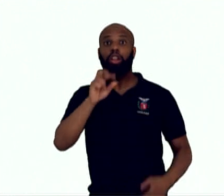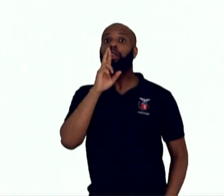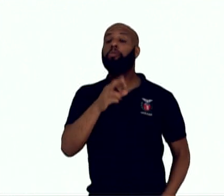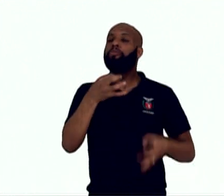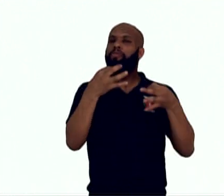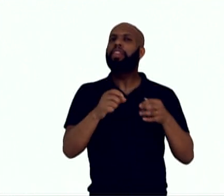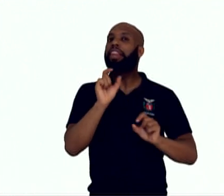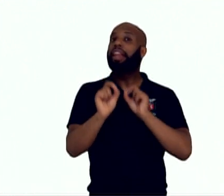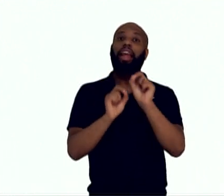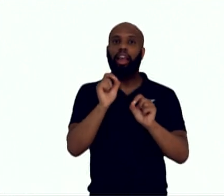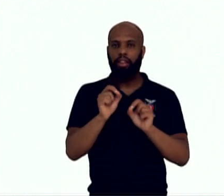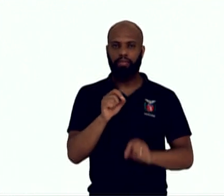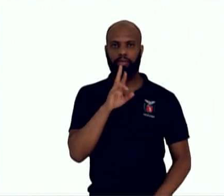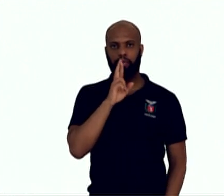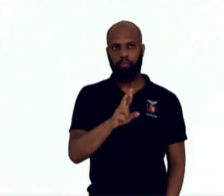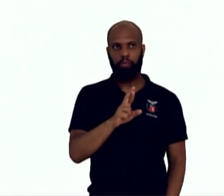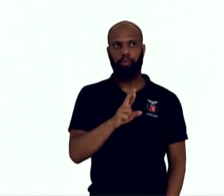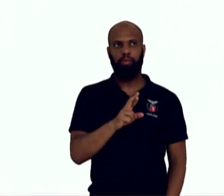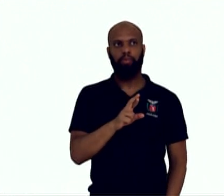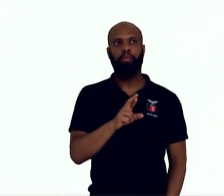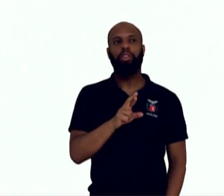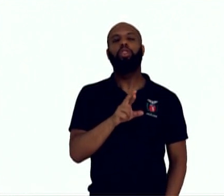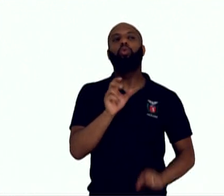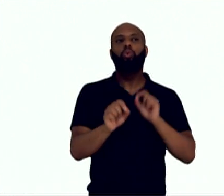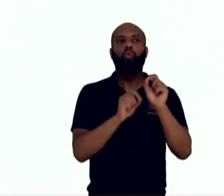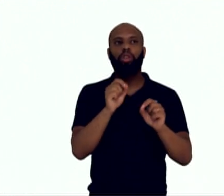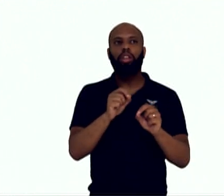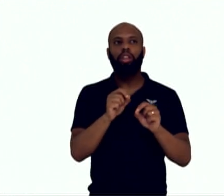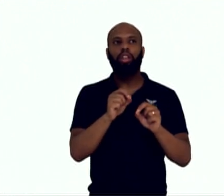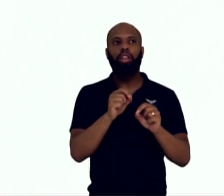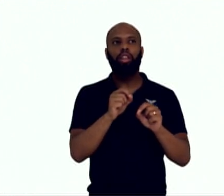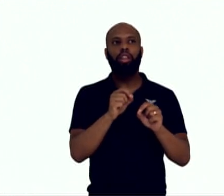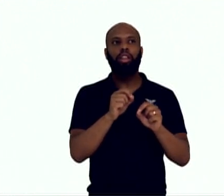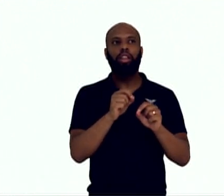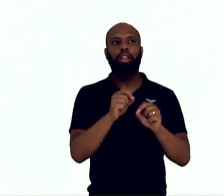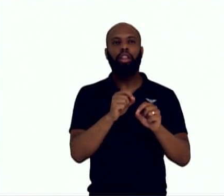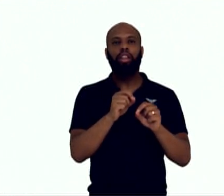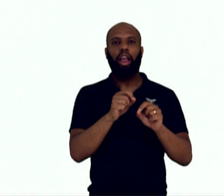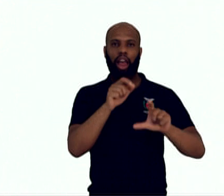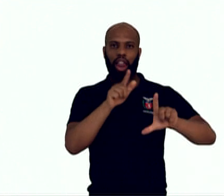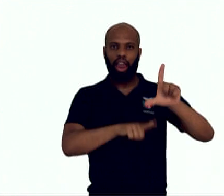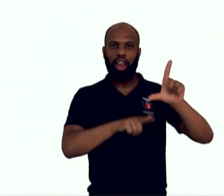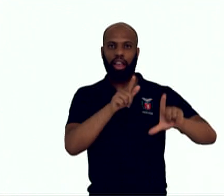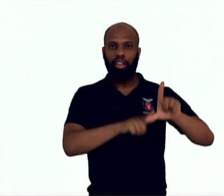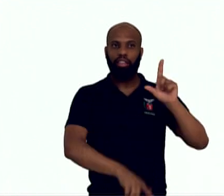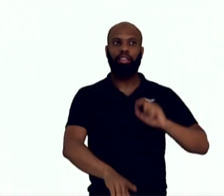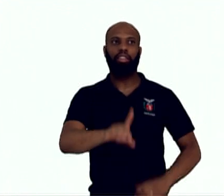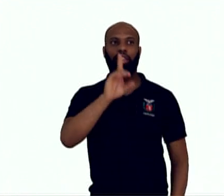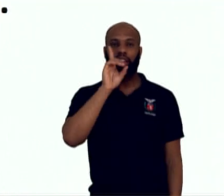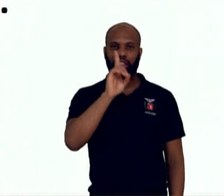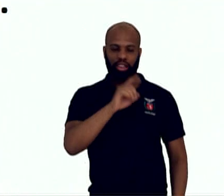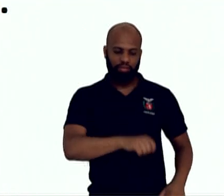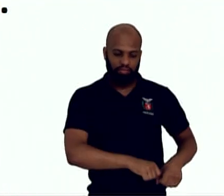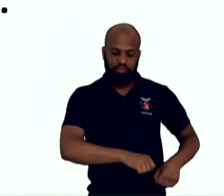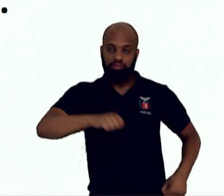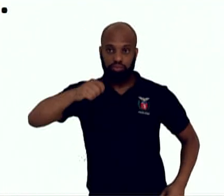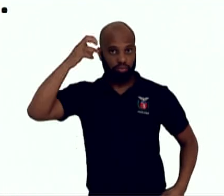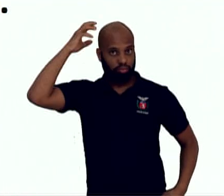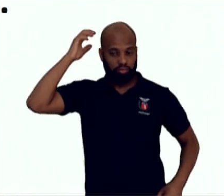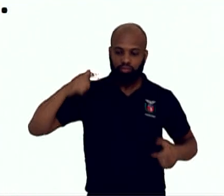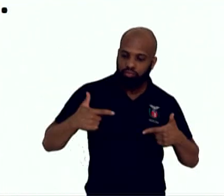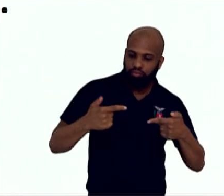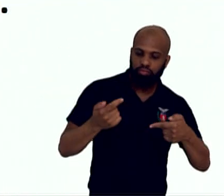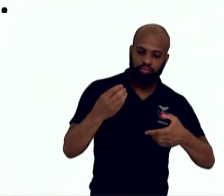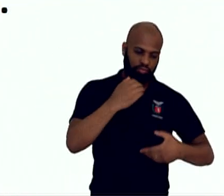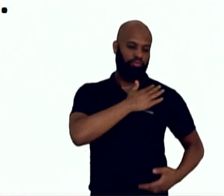vocês me dizem dessa? Respondeu certo. Letra A. Oh, gostei da carinha. Eram guerreiros, samurais no Japão.